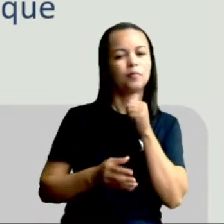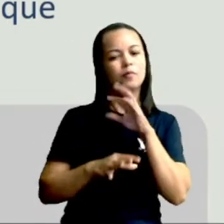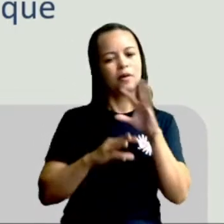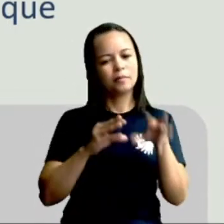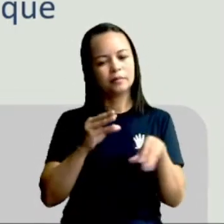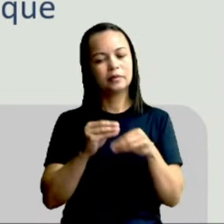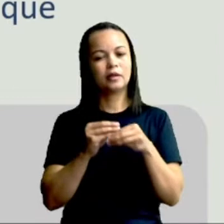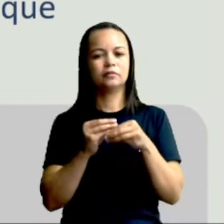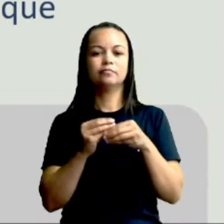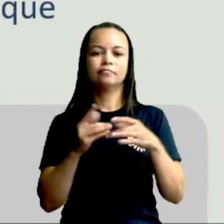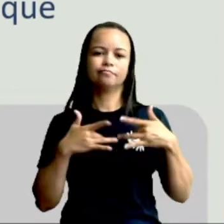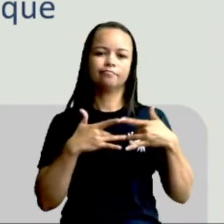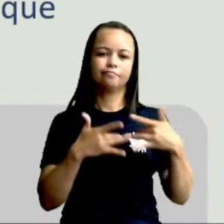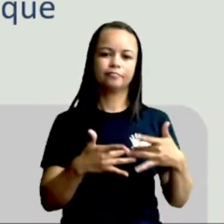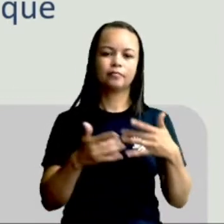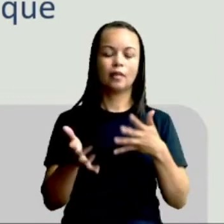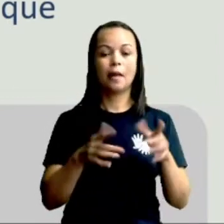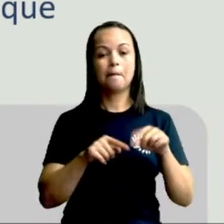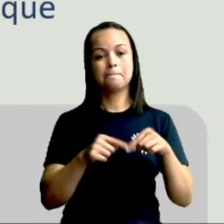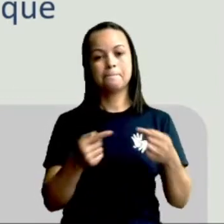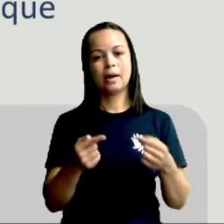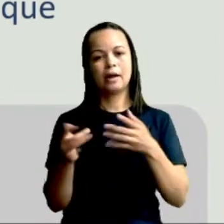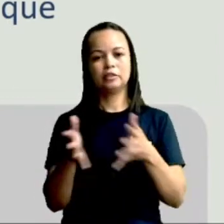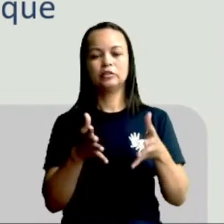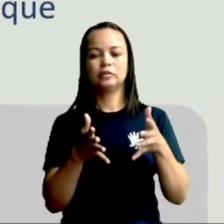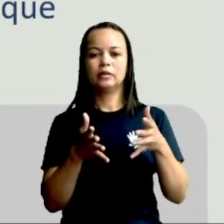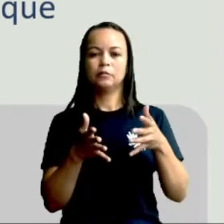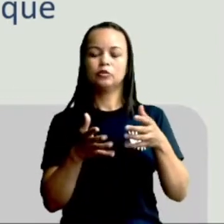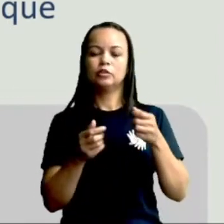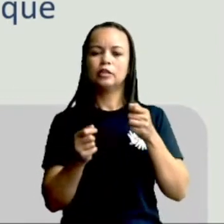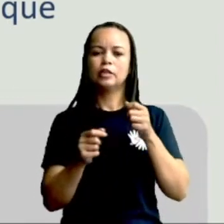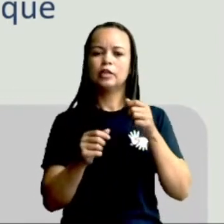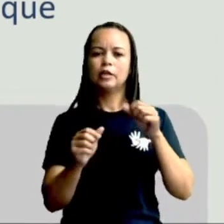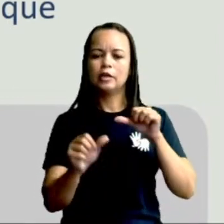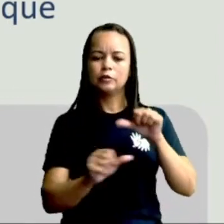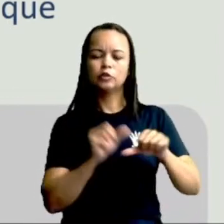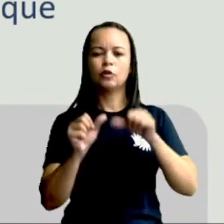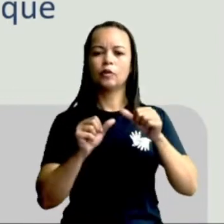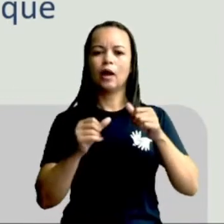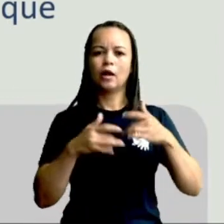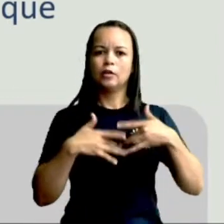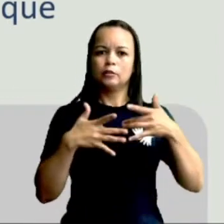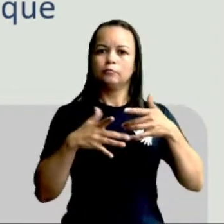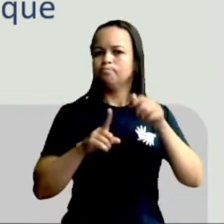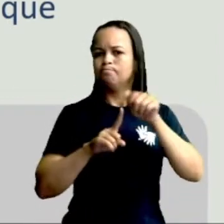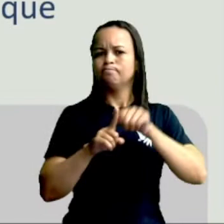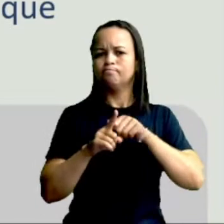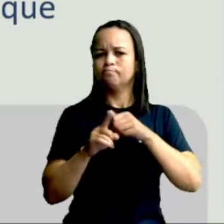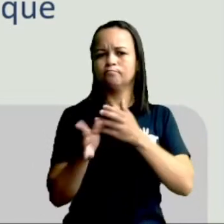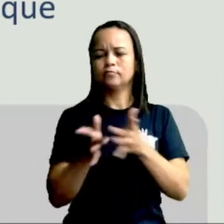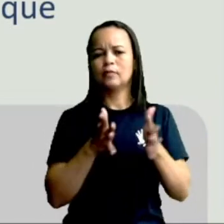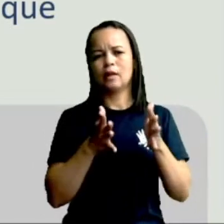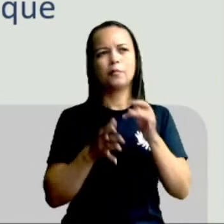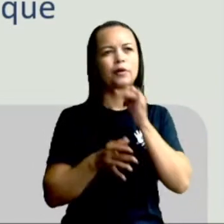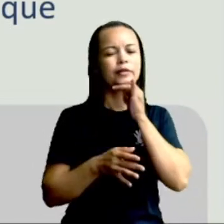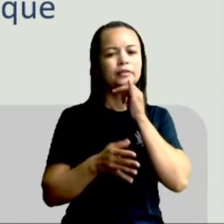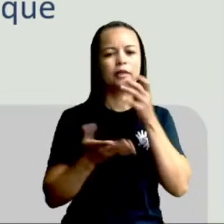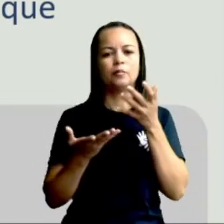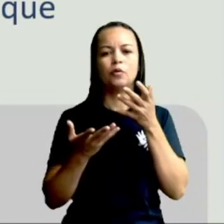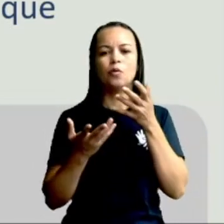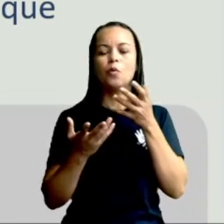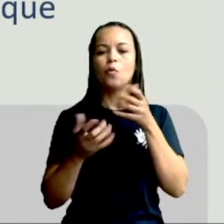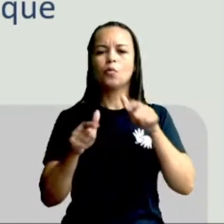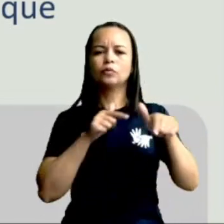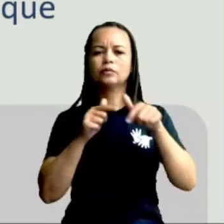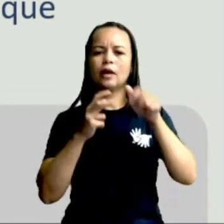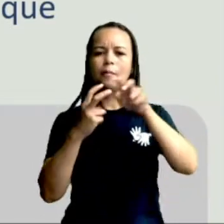implementar voluntariamente, a gente está tendo que implementar no susto, em questão de meses. Como, por exemplo, o trabalho remoto. Hoje